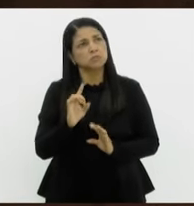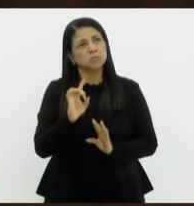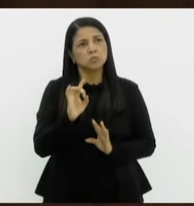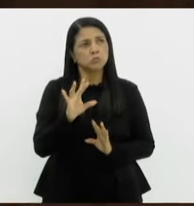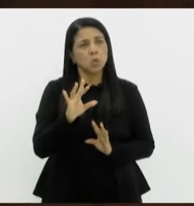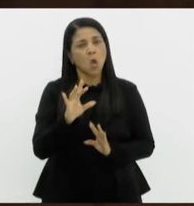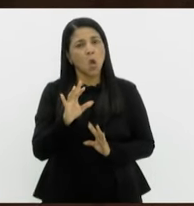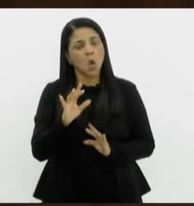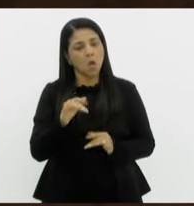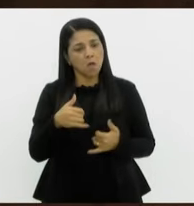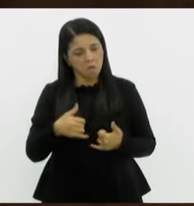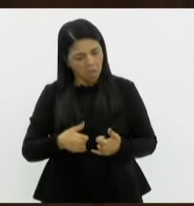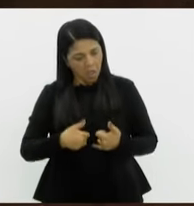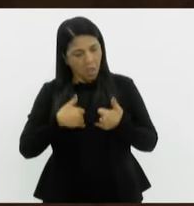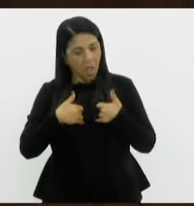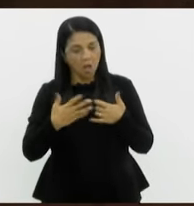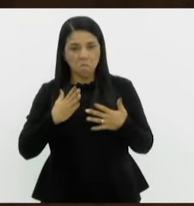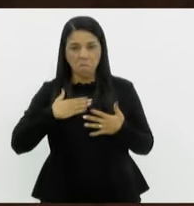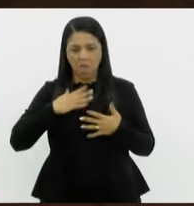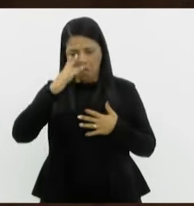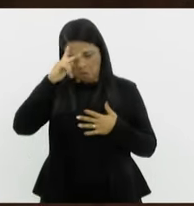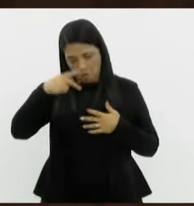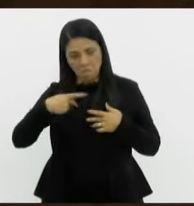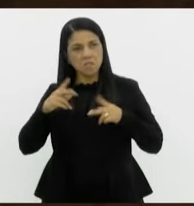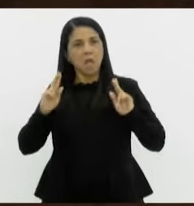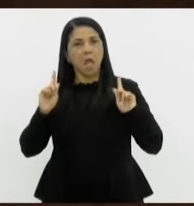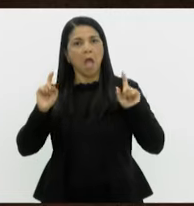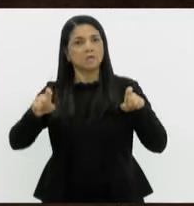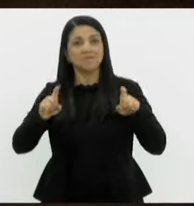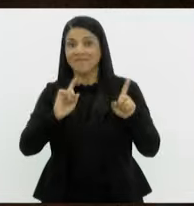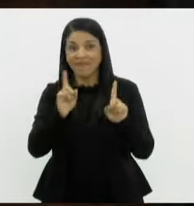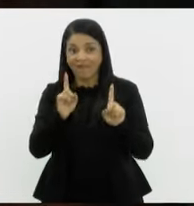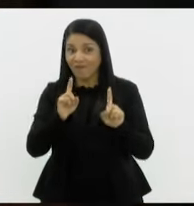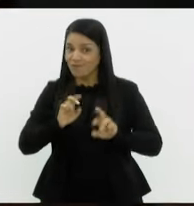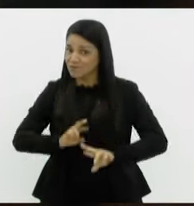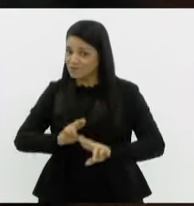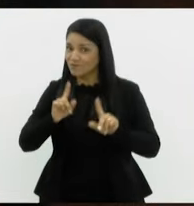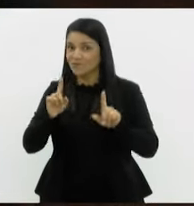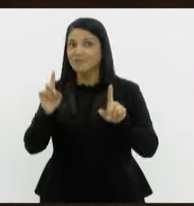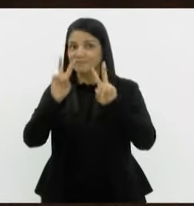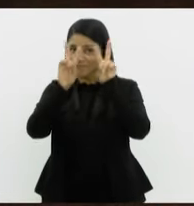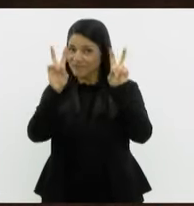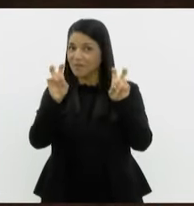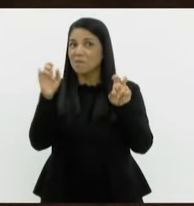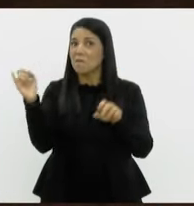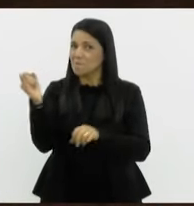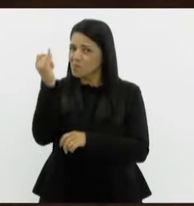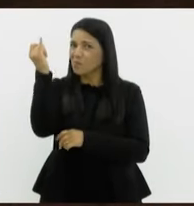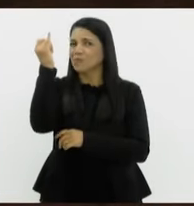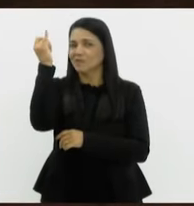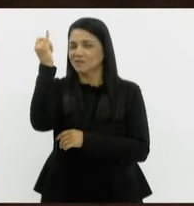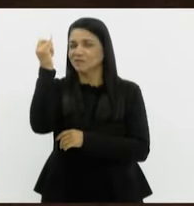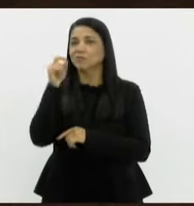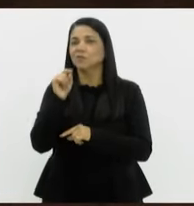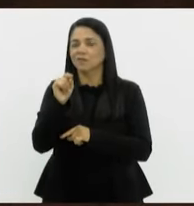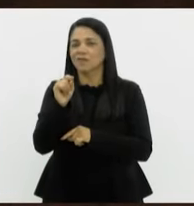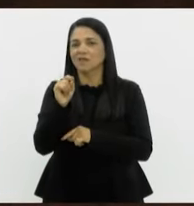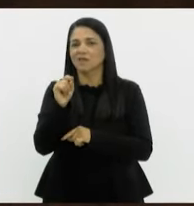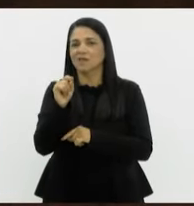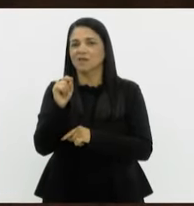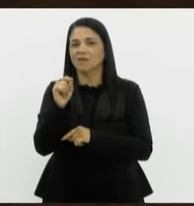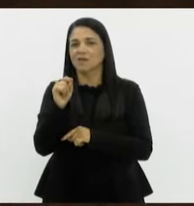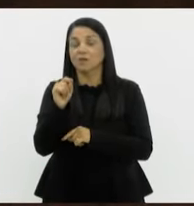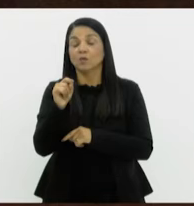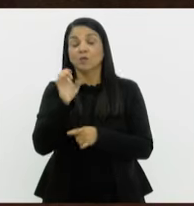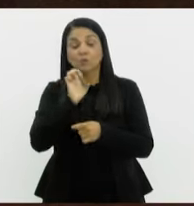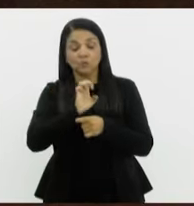exaltando o ego do seu próprio mandato. Mas o deputado Luiz Paulo ontem levou um tema importante, que é a forma pela qual o